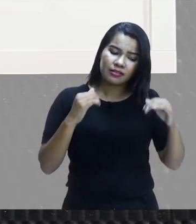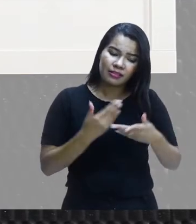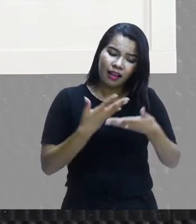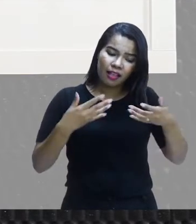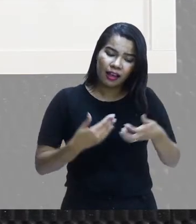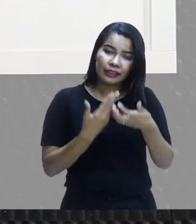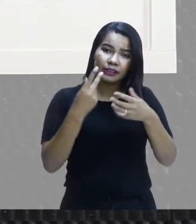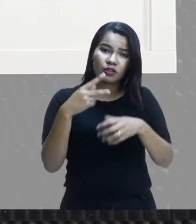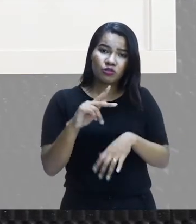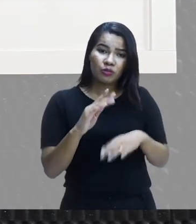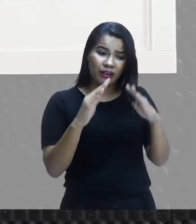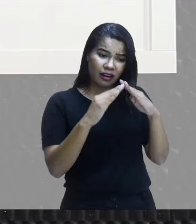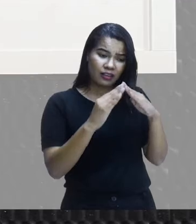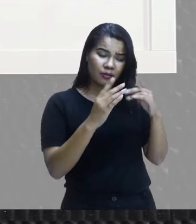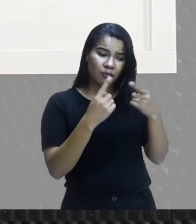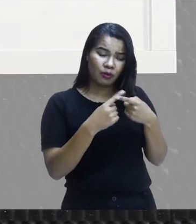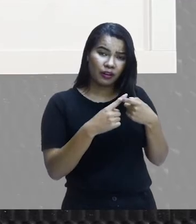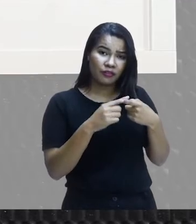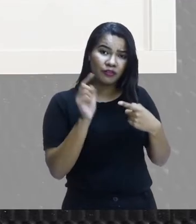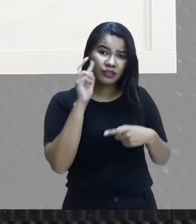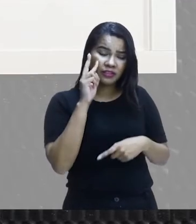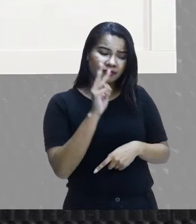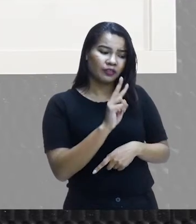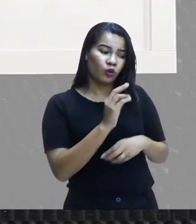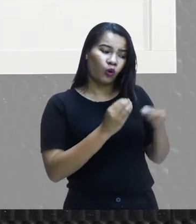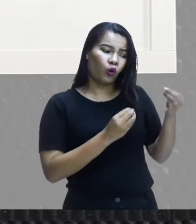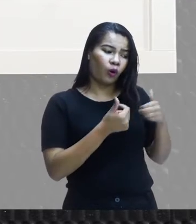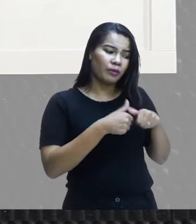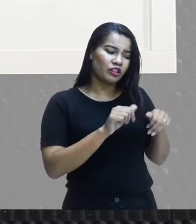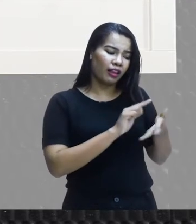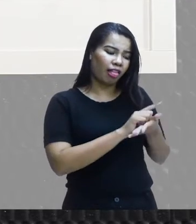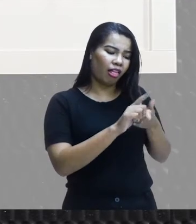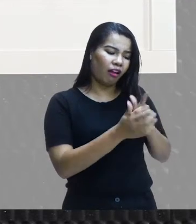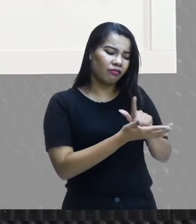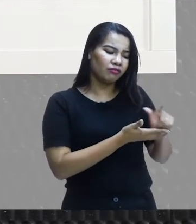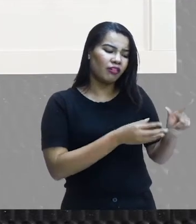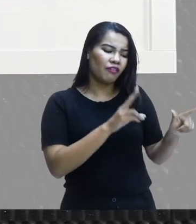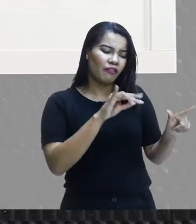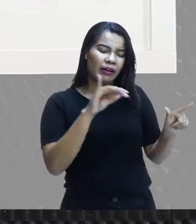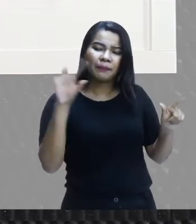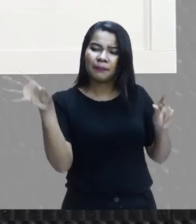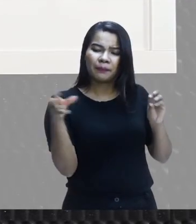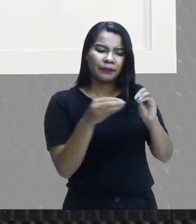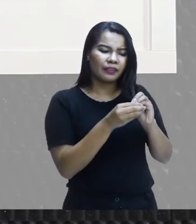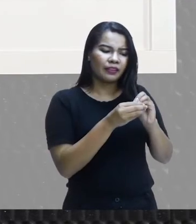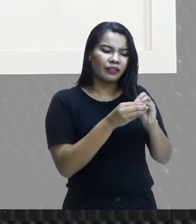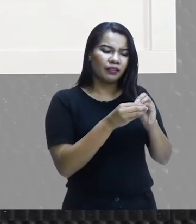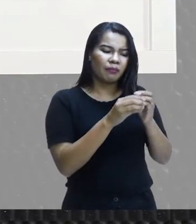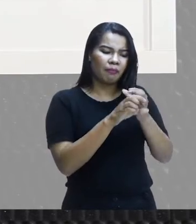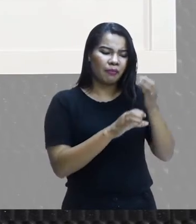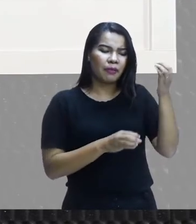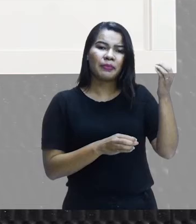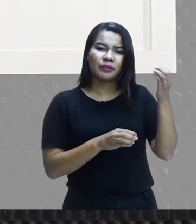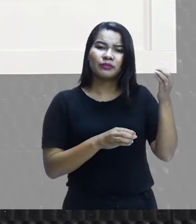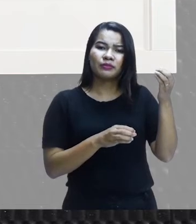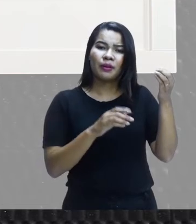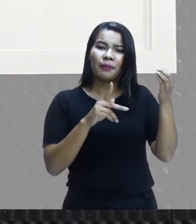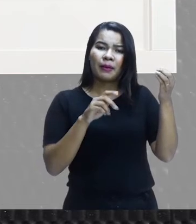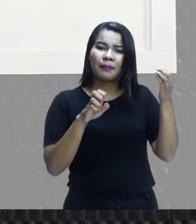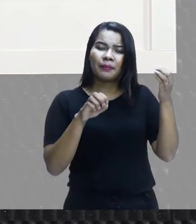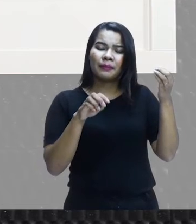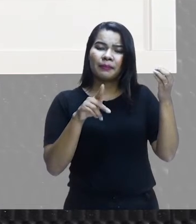quê? Porque ali você está vendo como ela está sendo lavada. Vai fazendo uma salada, onde tu pega pepino, pega cebola, tá, ok? Pega